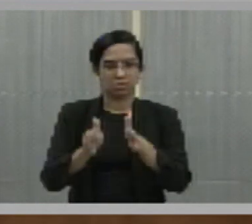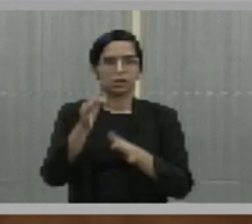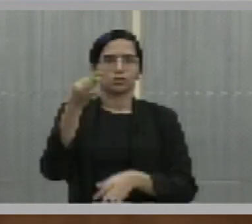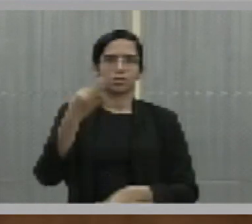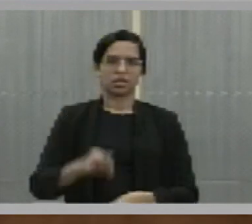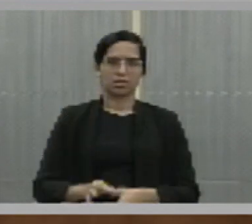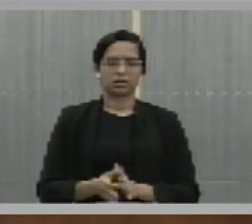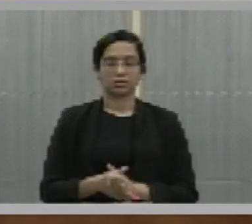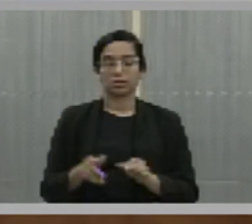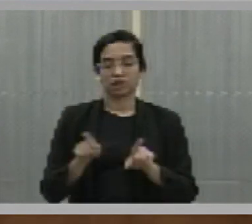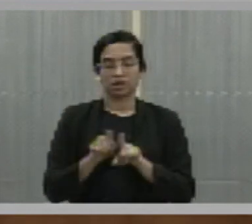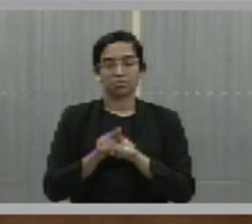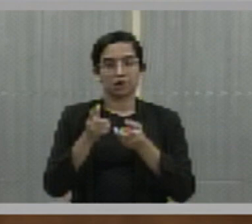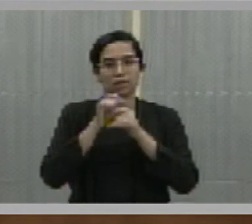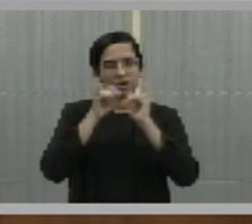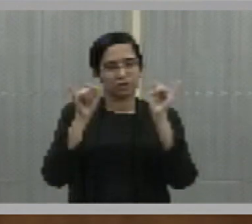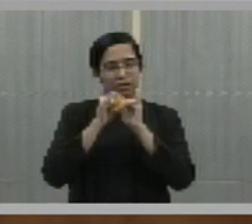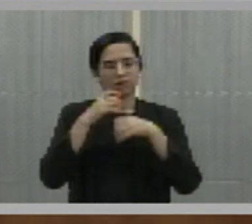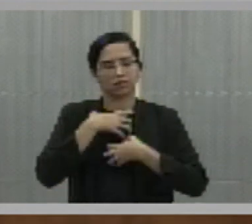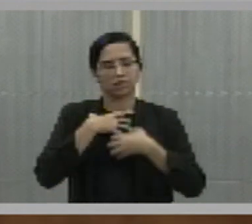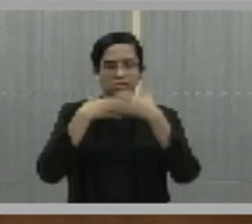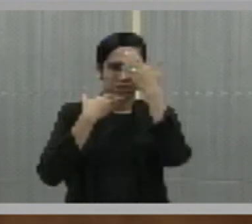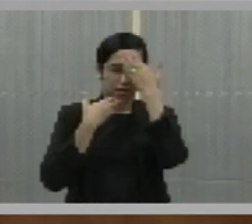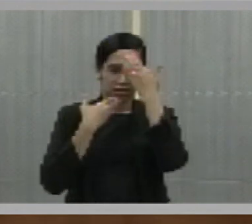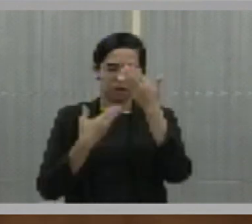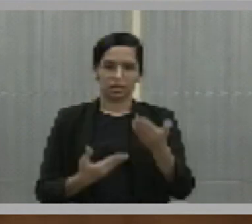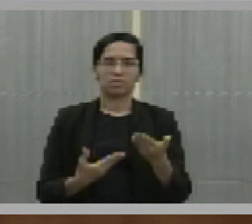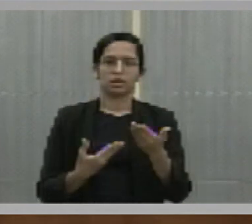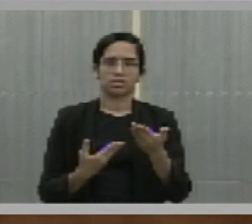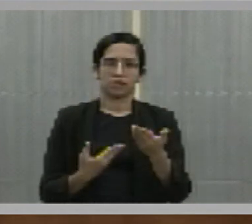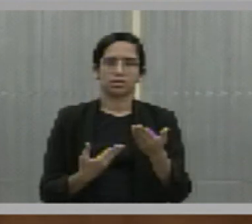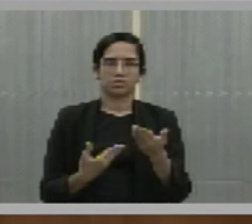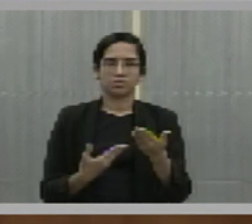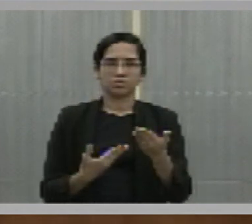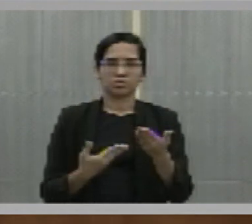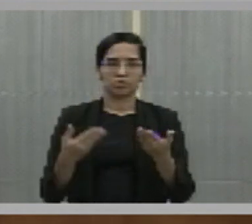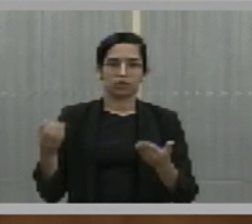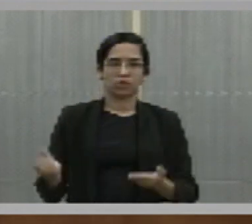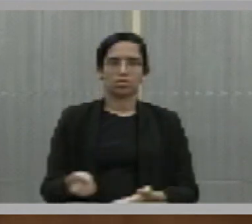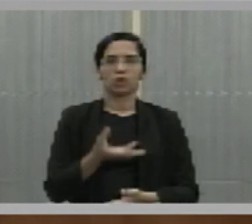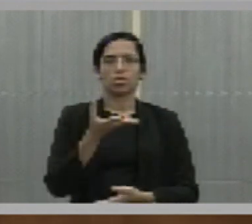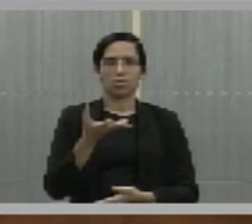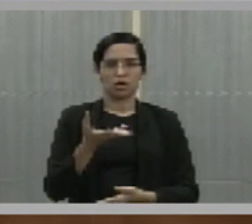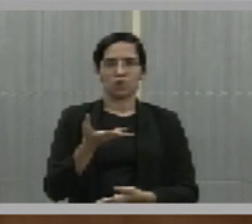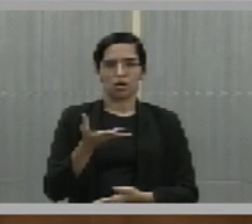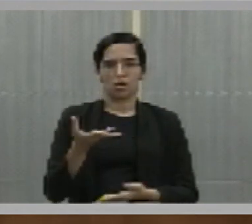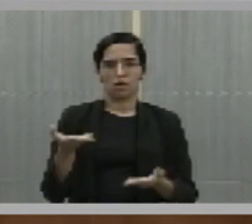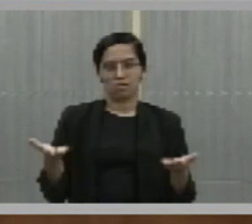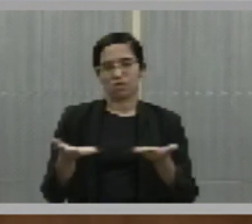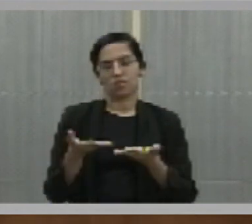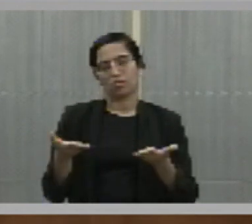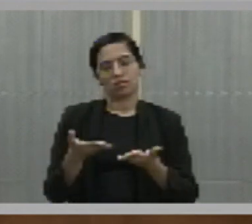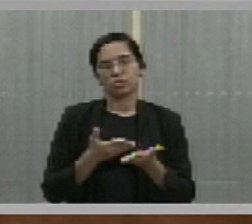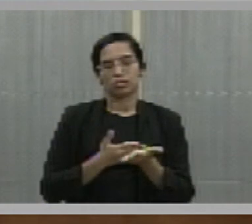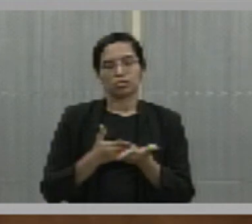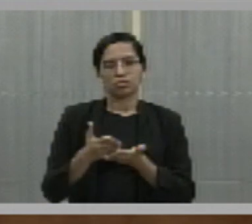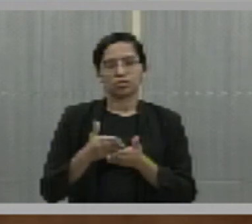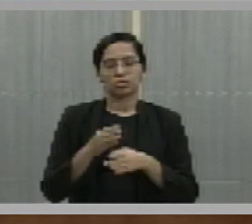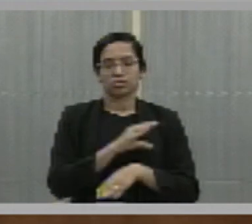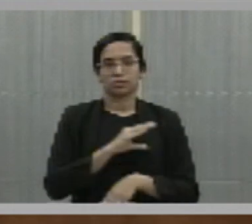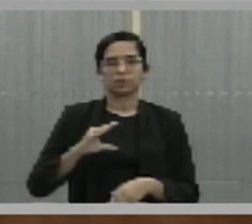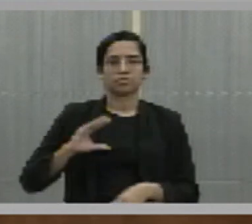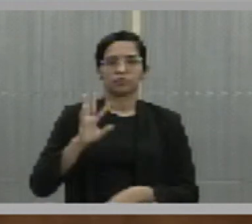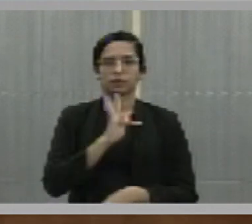quero dizer da gratidão dessa inovação que começamos hoje dentro das comissões